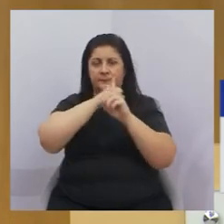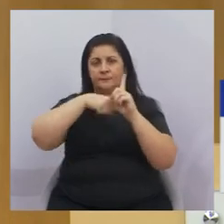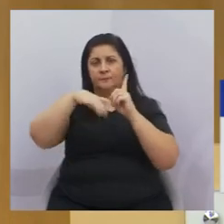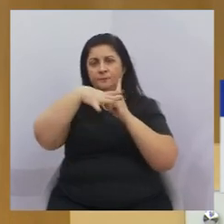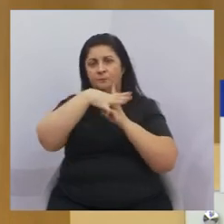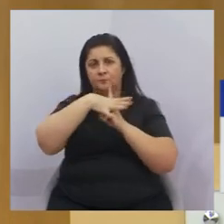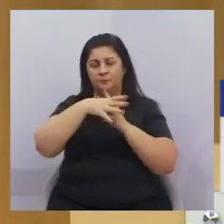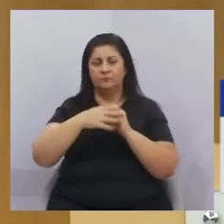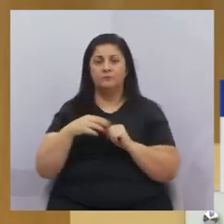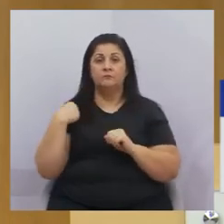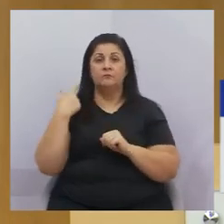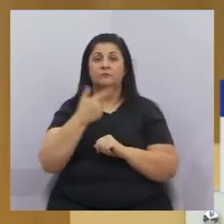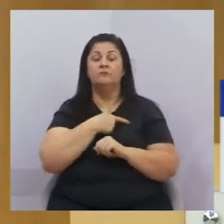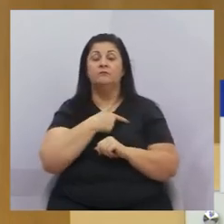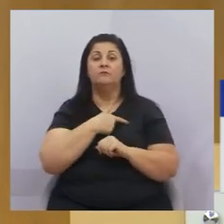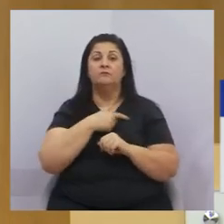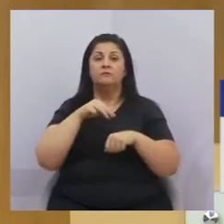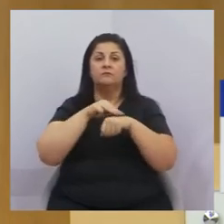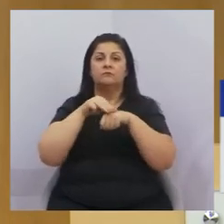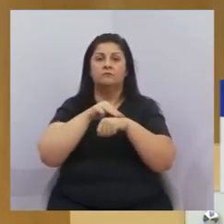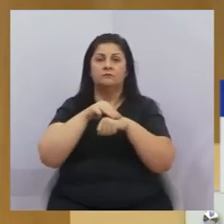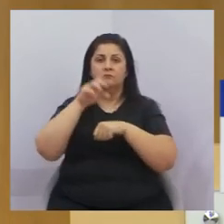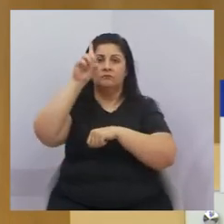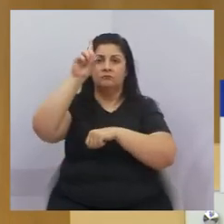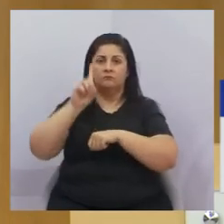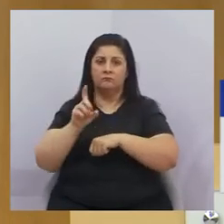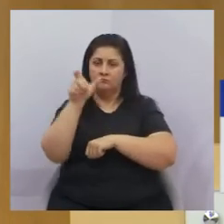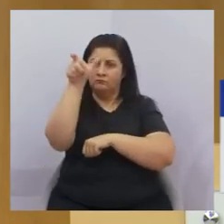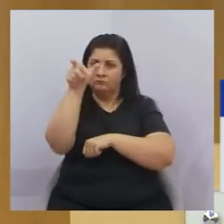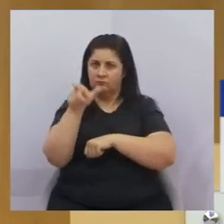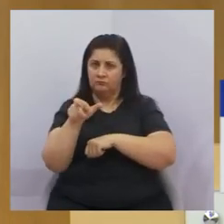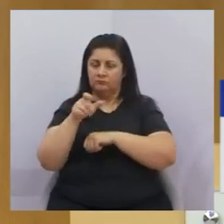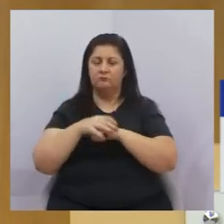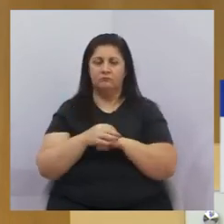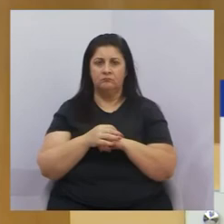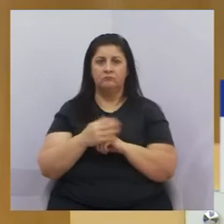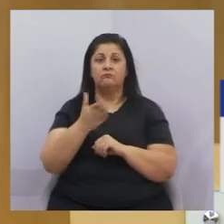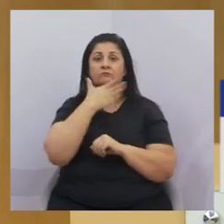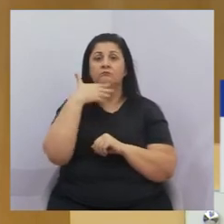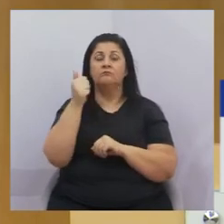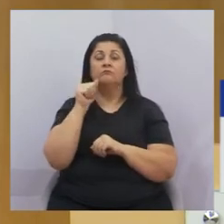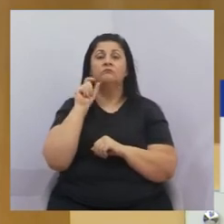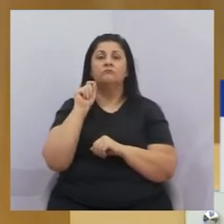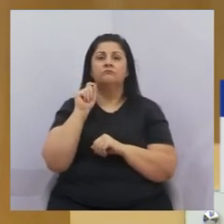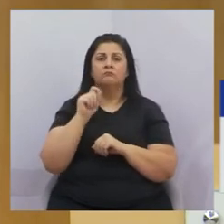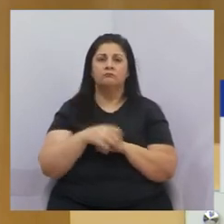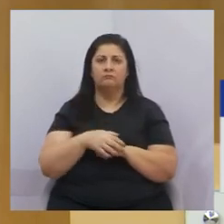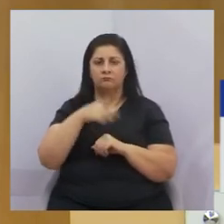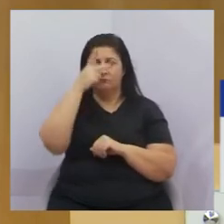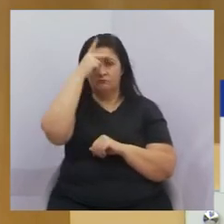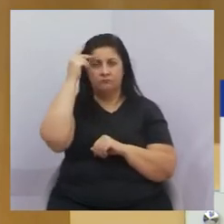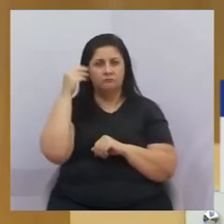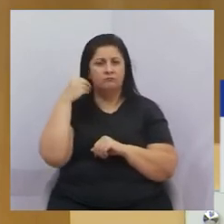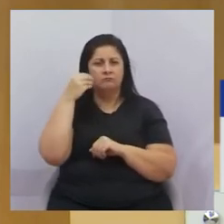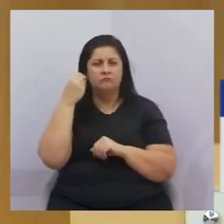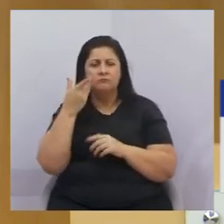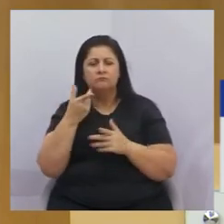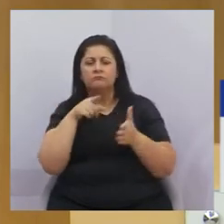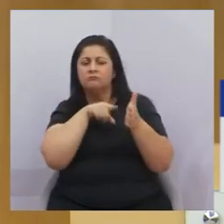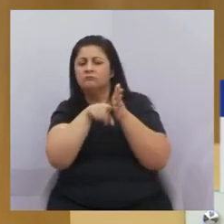que a gente discuta direitos humanos. E nada melhor do que isso, de pessoas estarem buscando